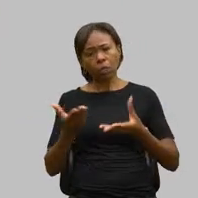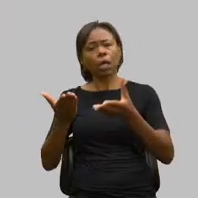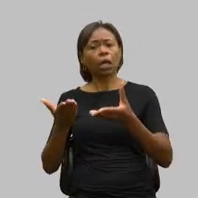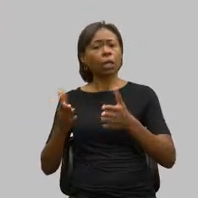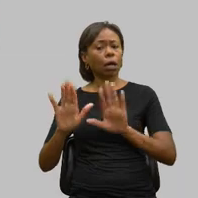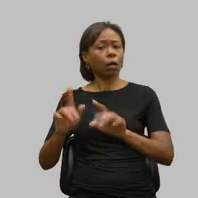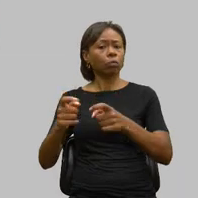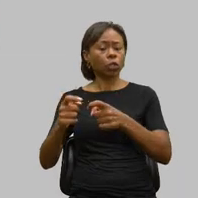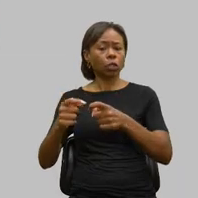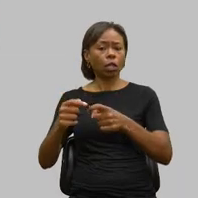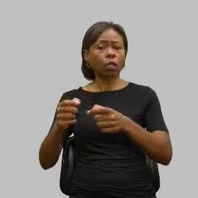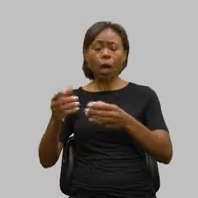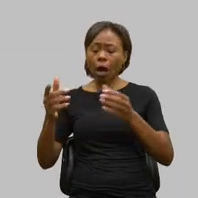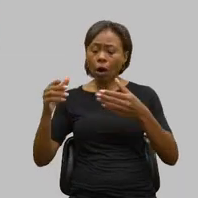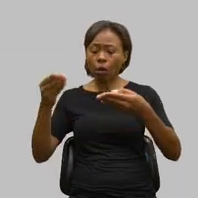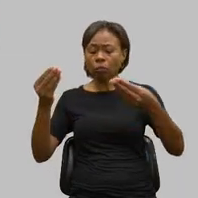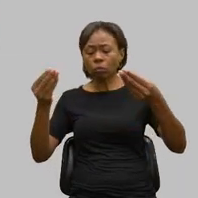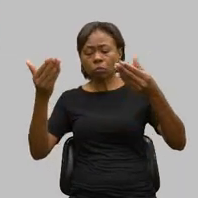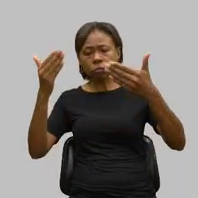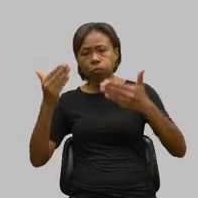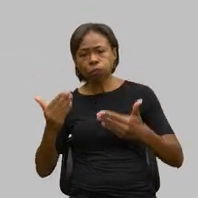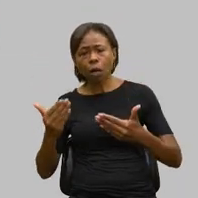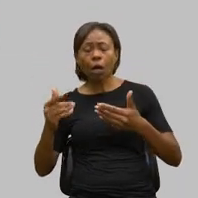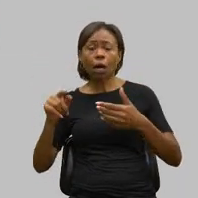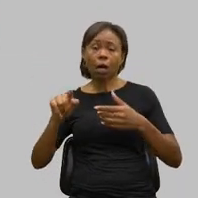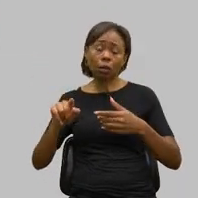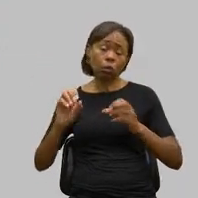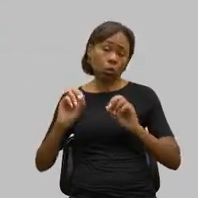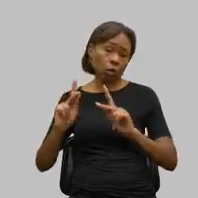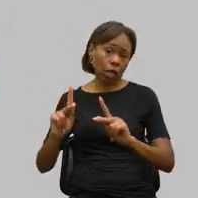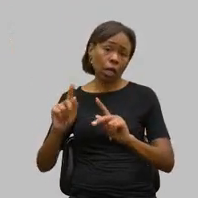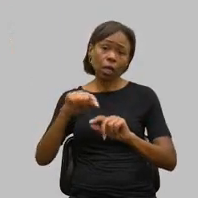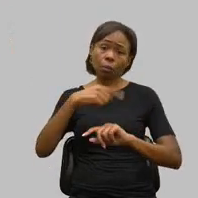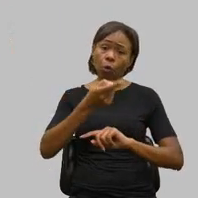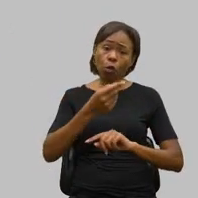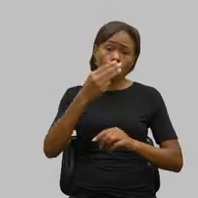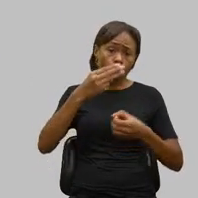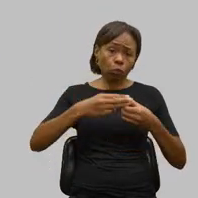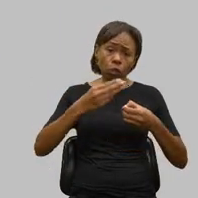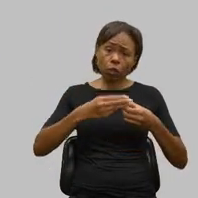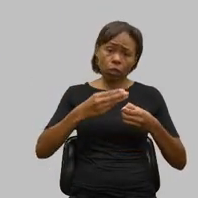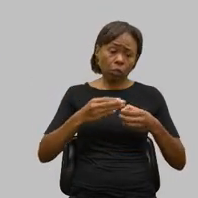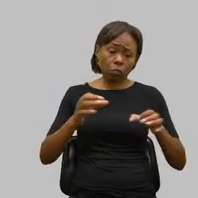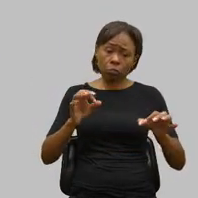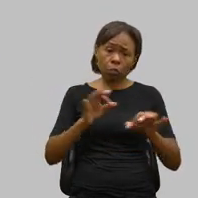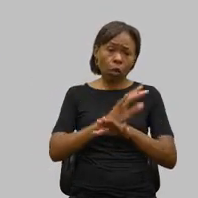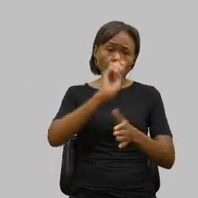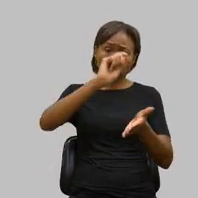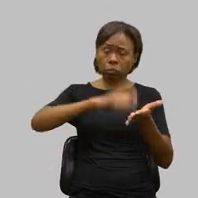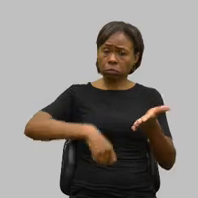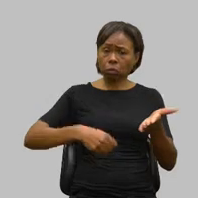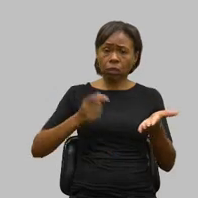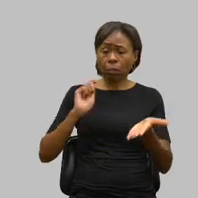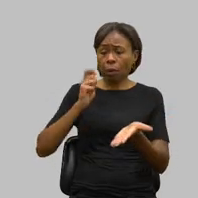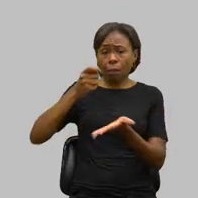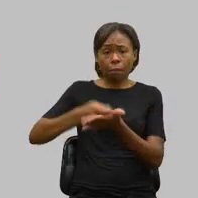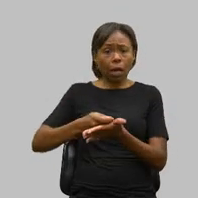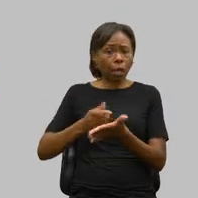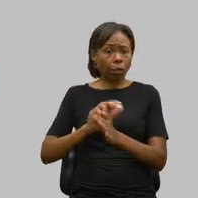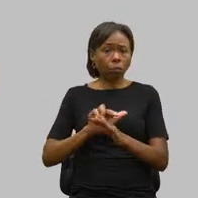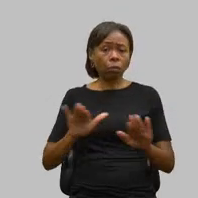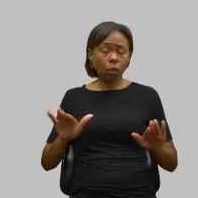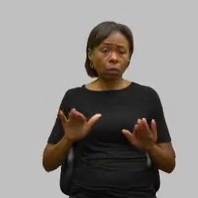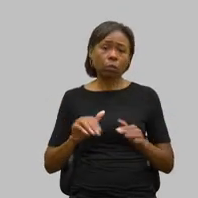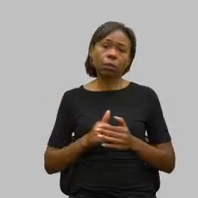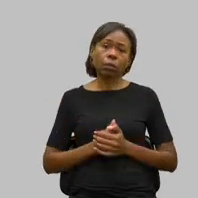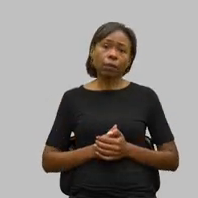todo, depois vai lá, o município audita o que for pleno, glosa o que tiver que glosar e paga o que tiver feito. Eu ainda creio que nós